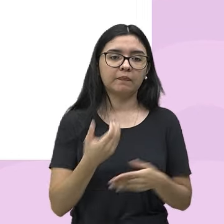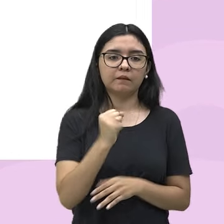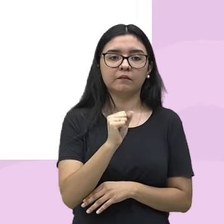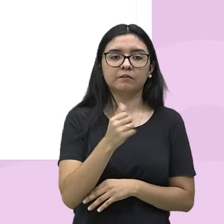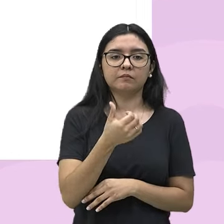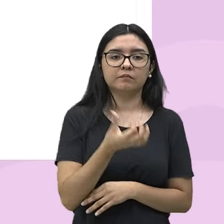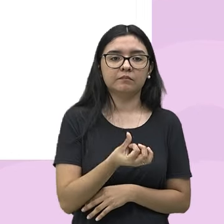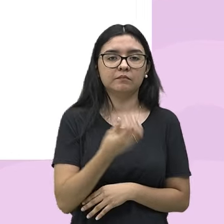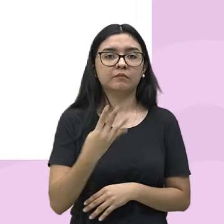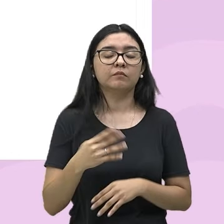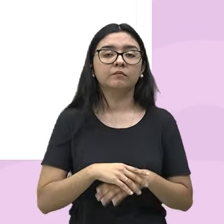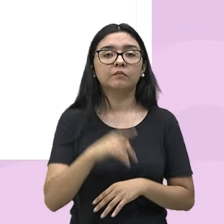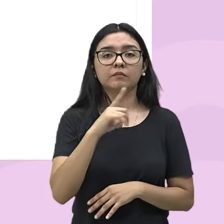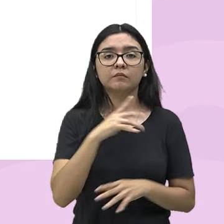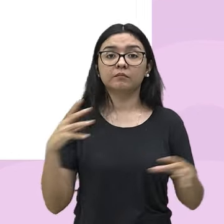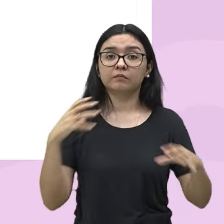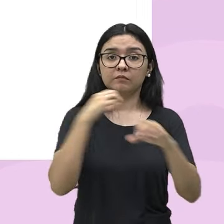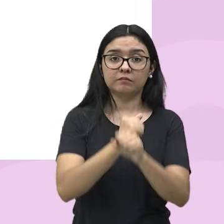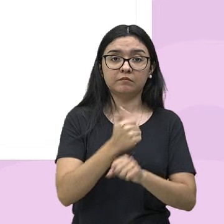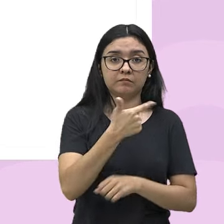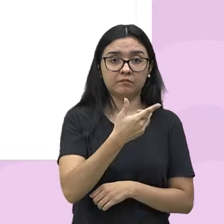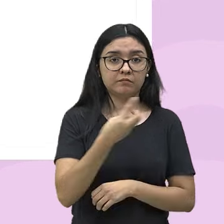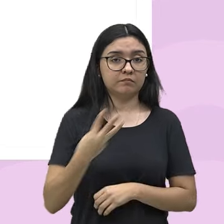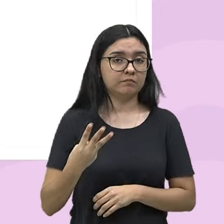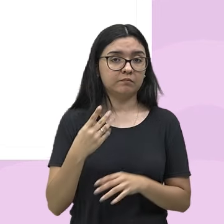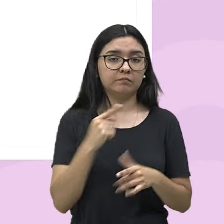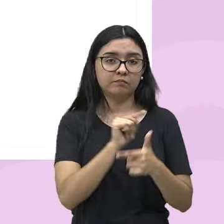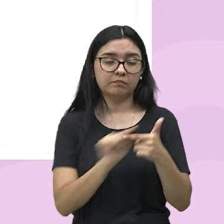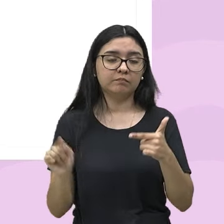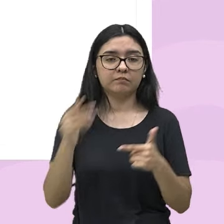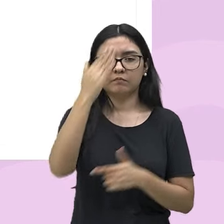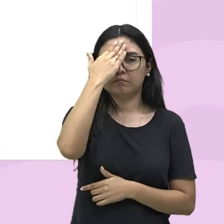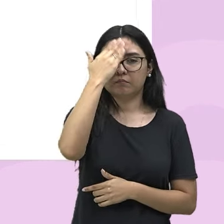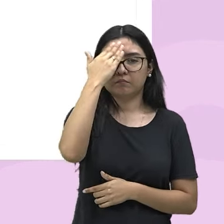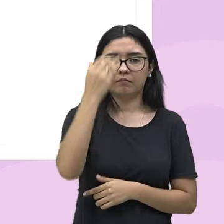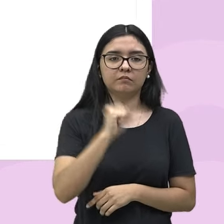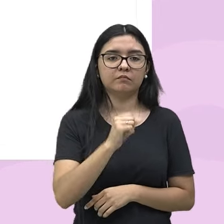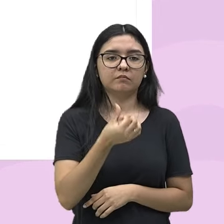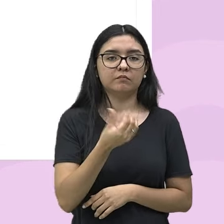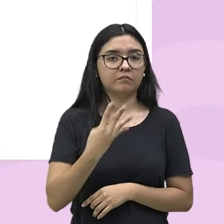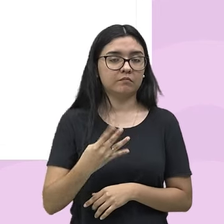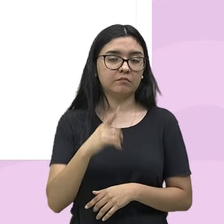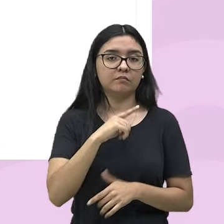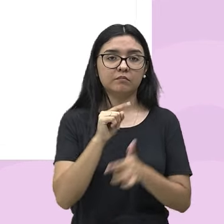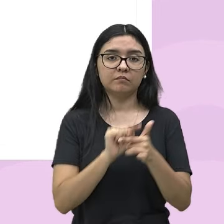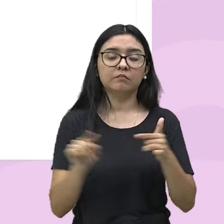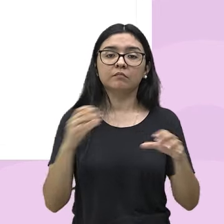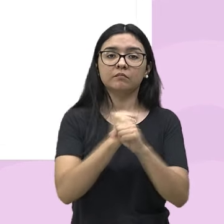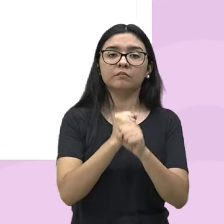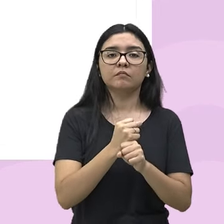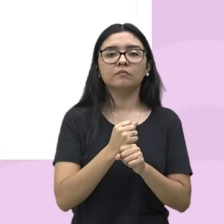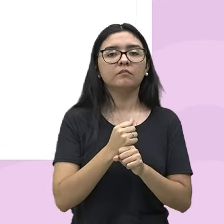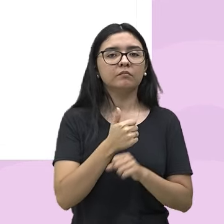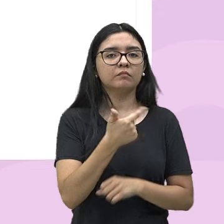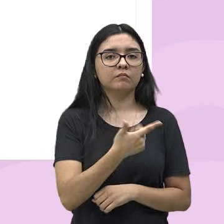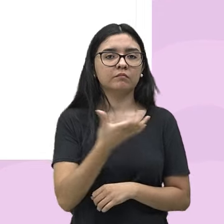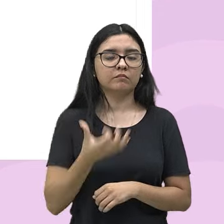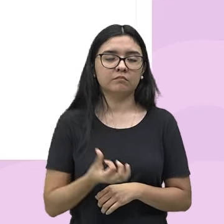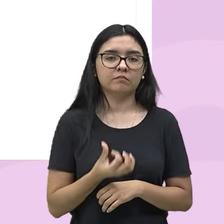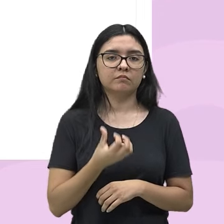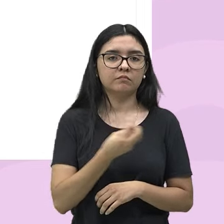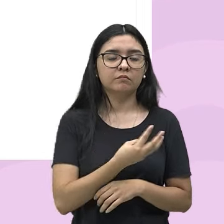possui 23 divisores. Sabendo que o número 864 possui 23 divisores, então nós sabemos a